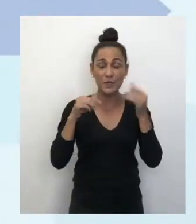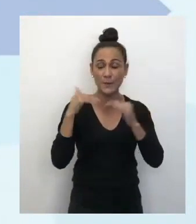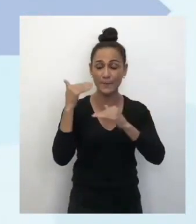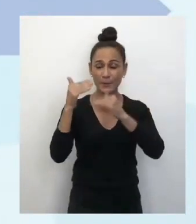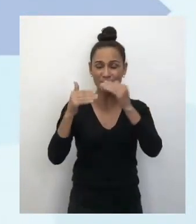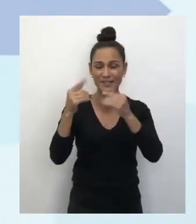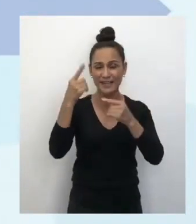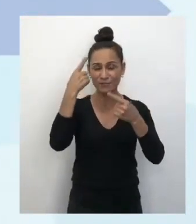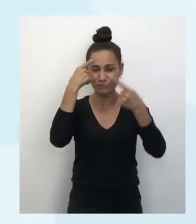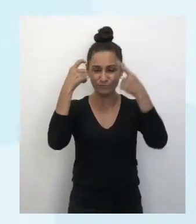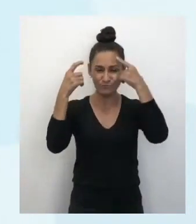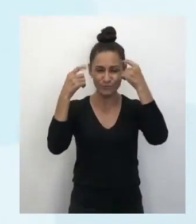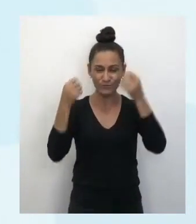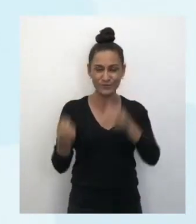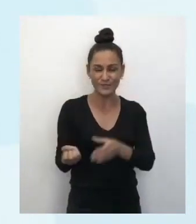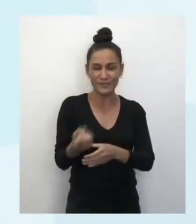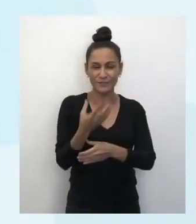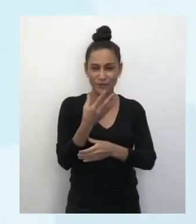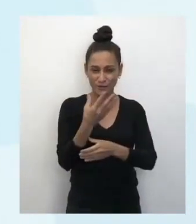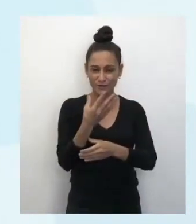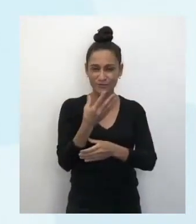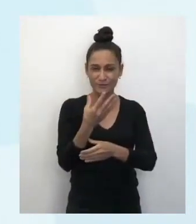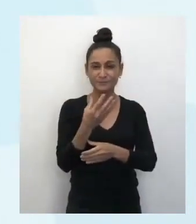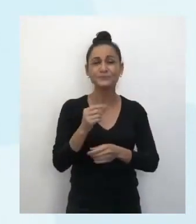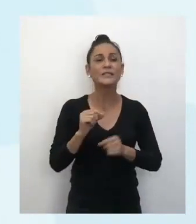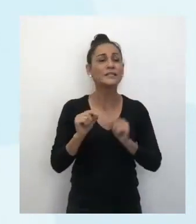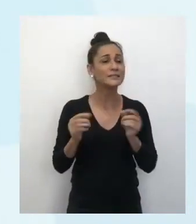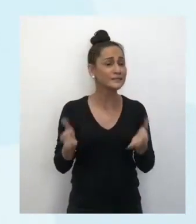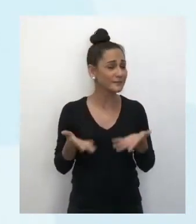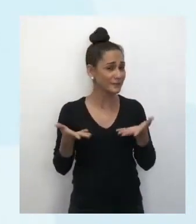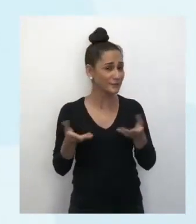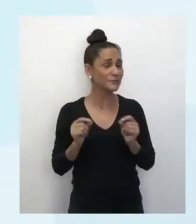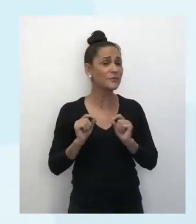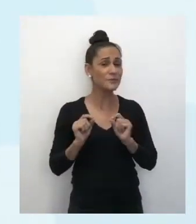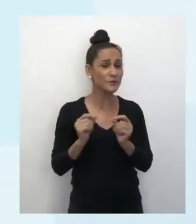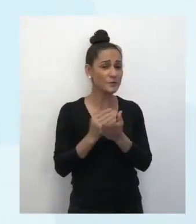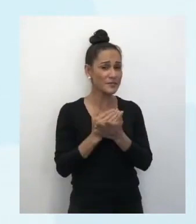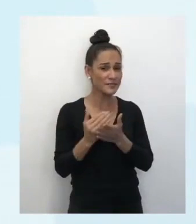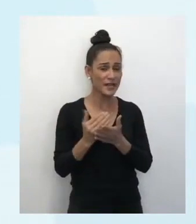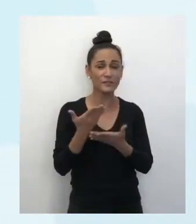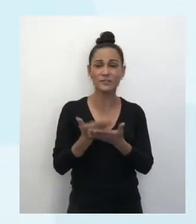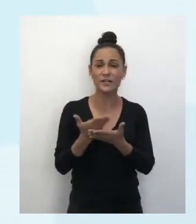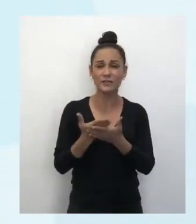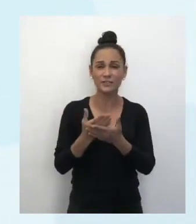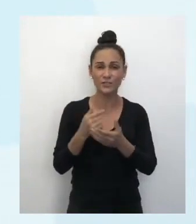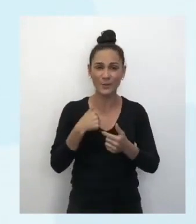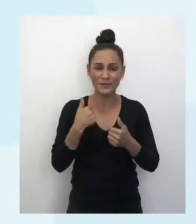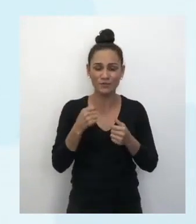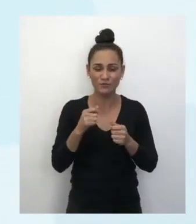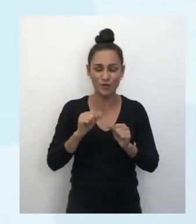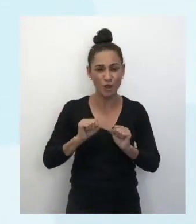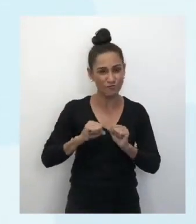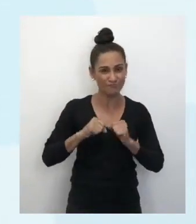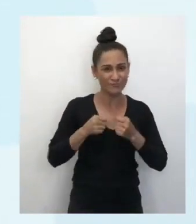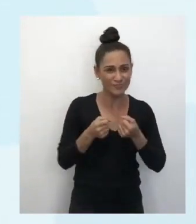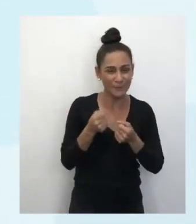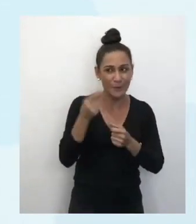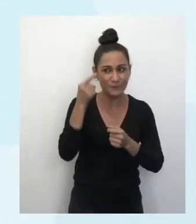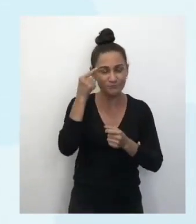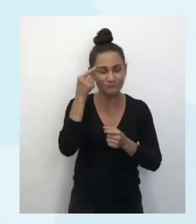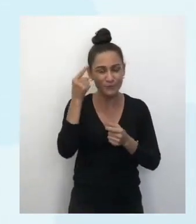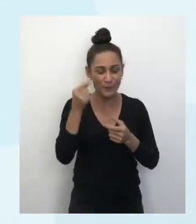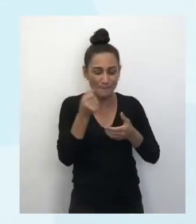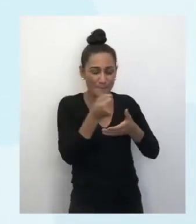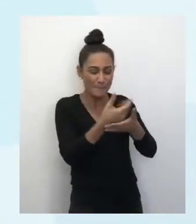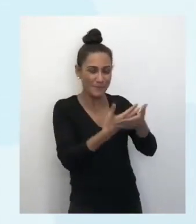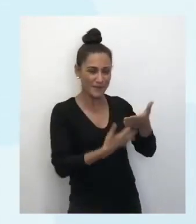em música e teatro. Então, já vamos começar a nossa aula, para a gente começar já se aquecendo, né? Com a nossa primeira interação pelo chat